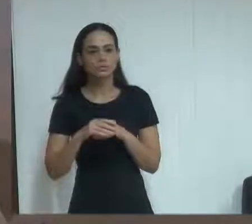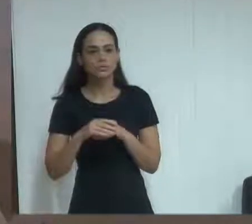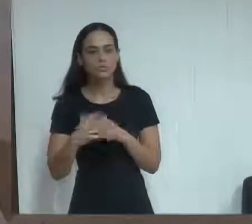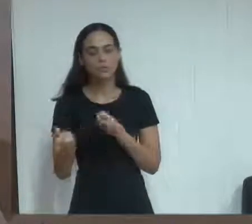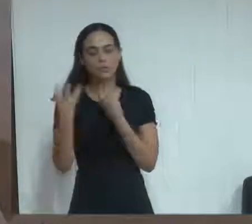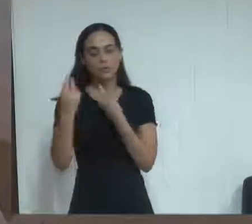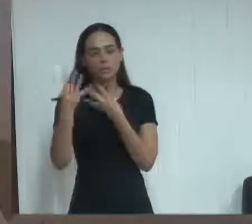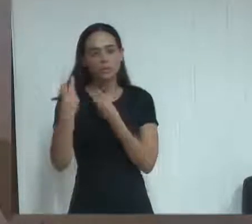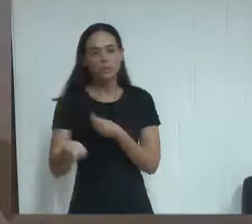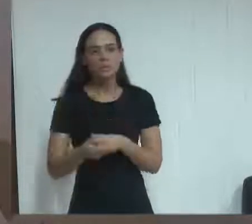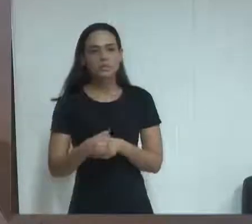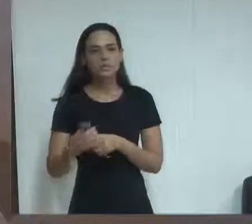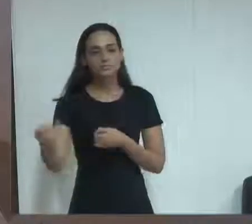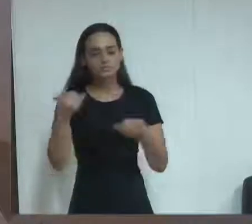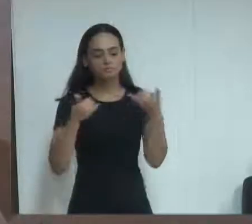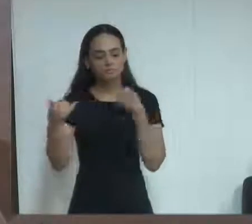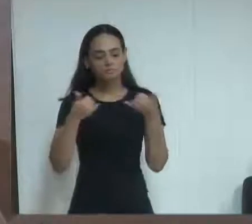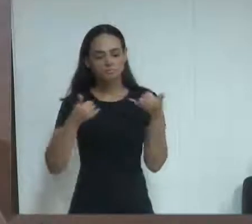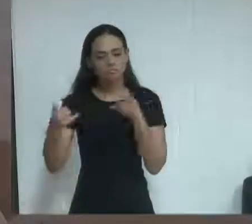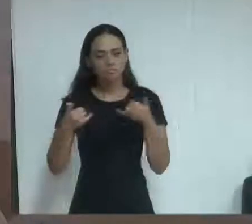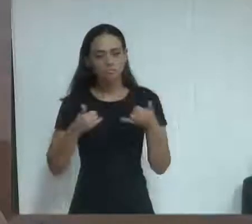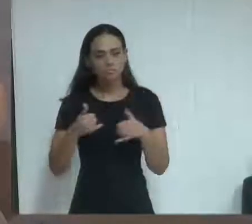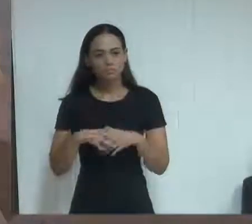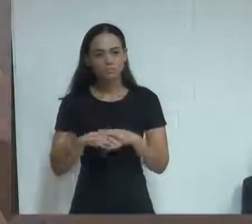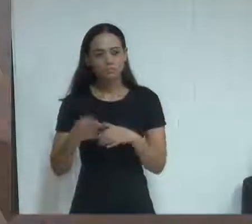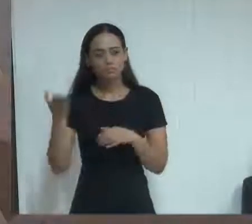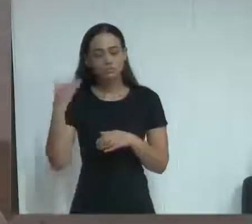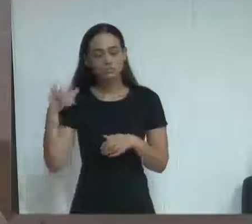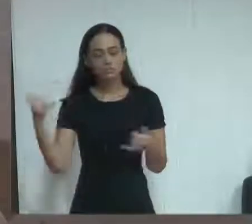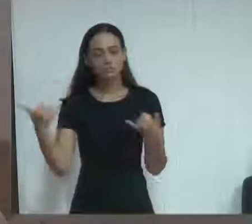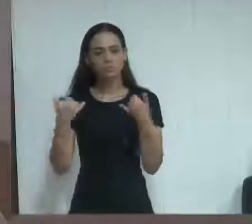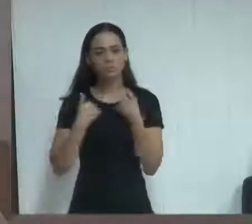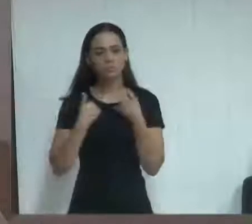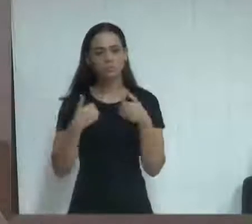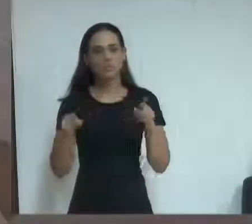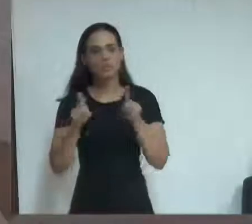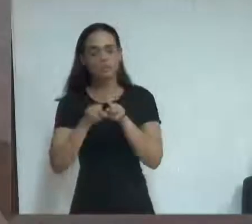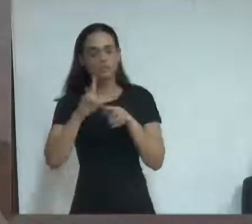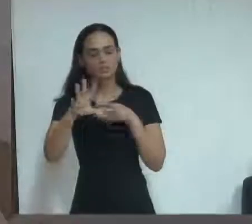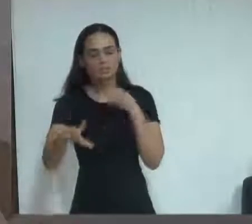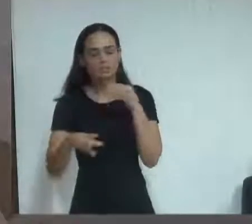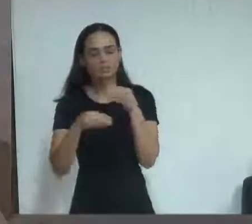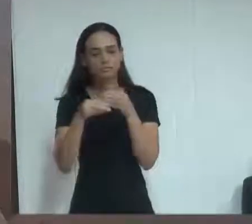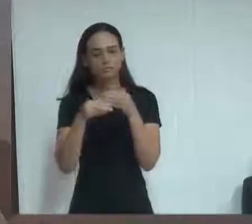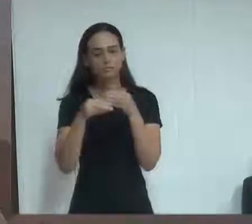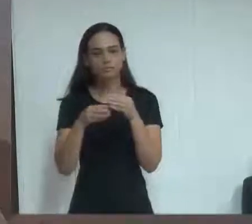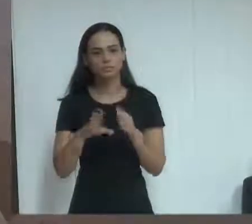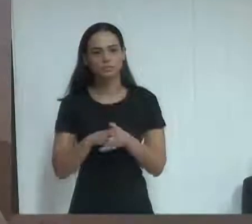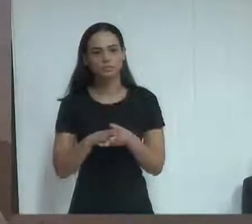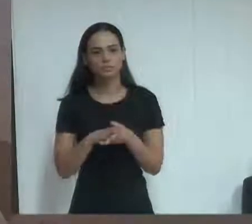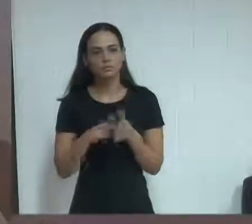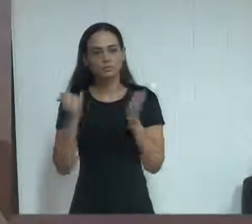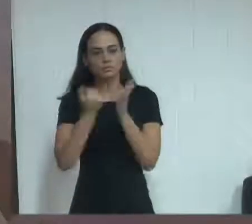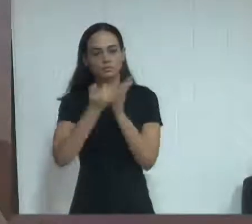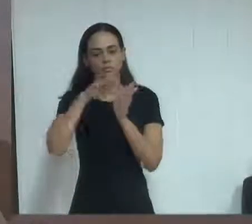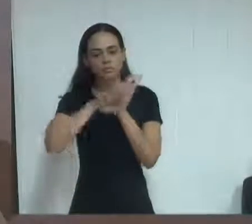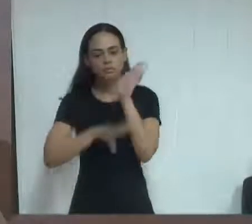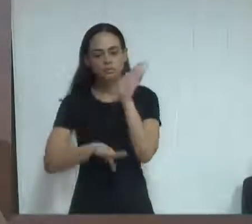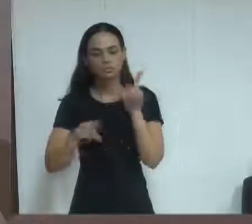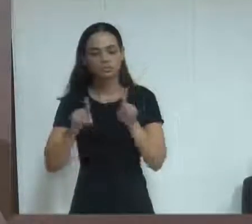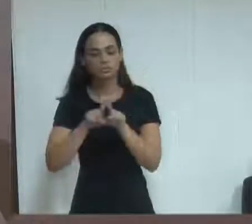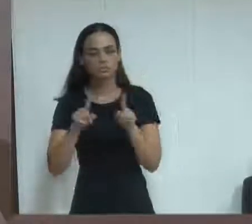nessa casa, será aplicado também no percentual de desconto. Por que